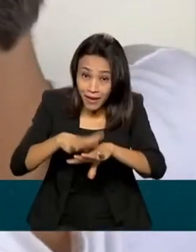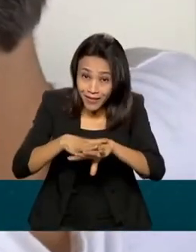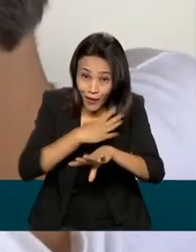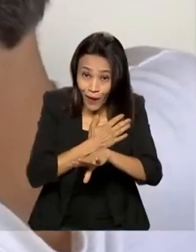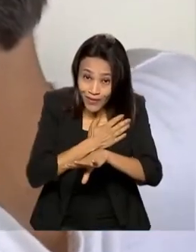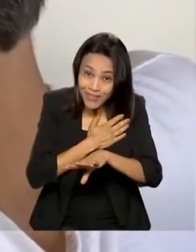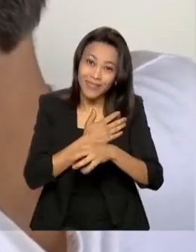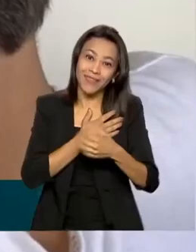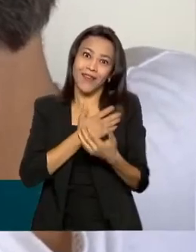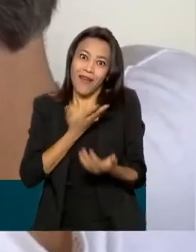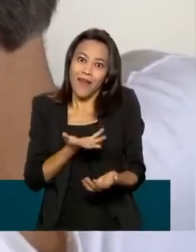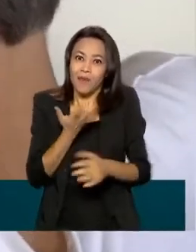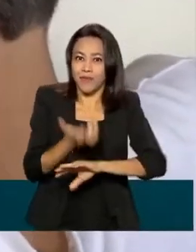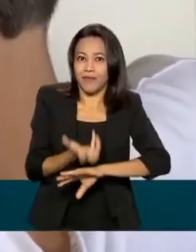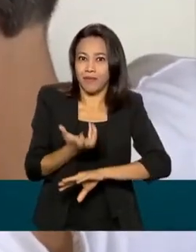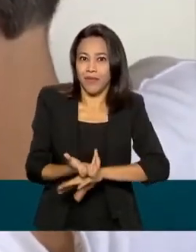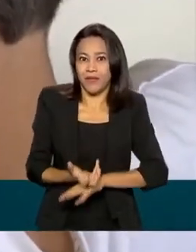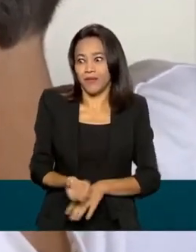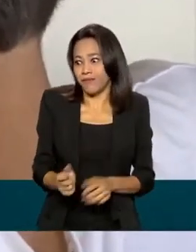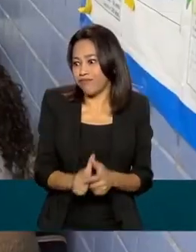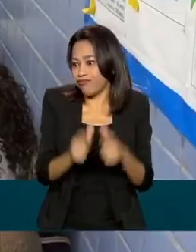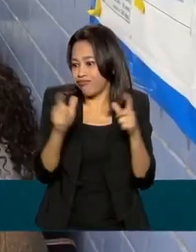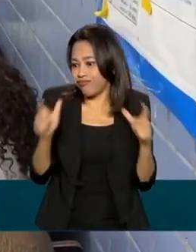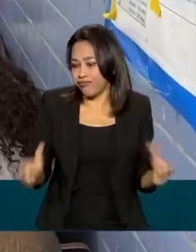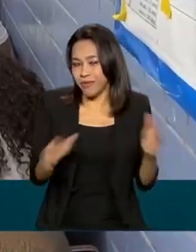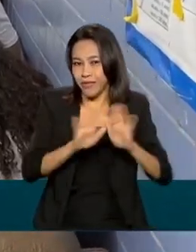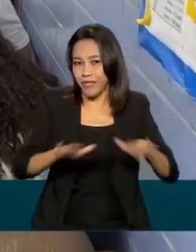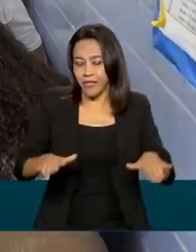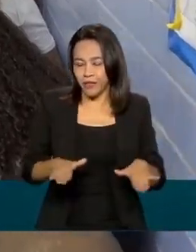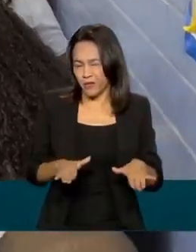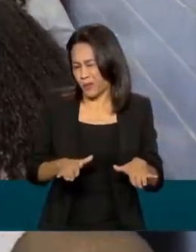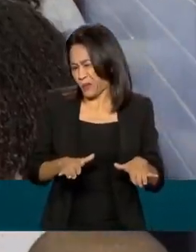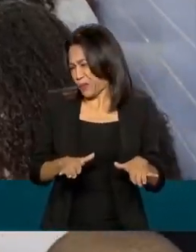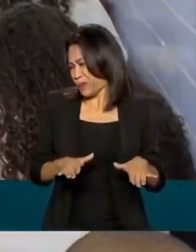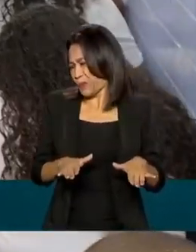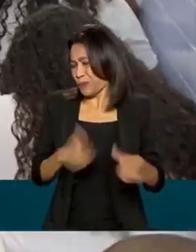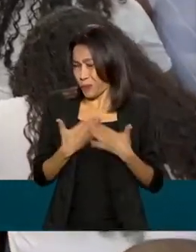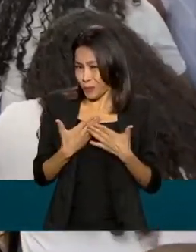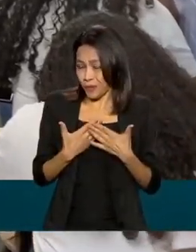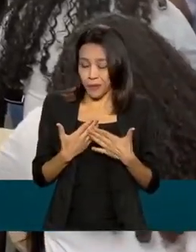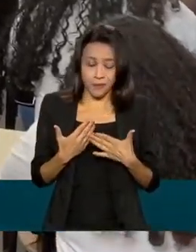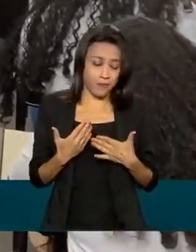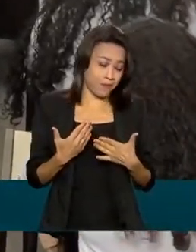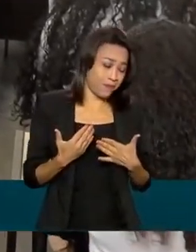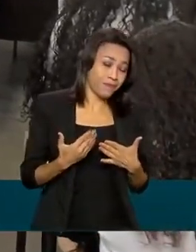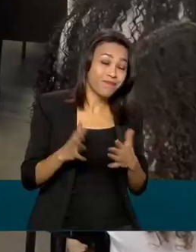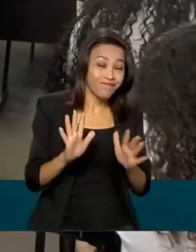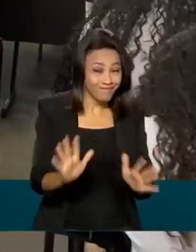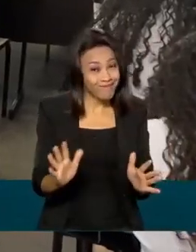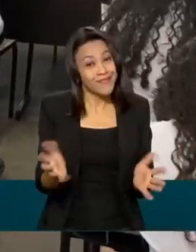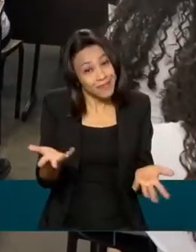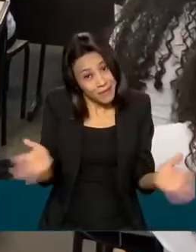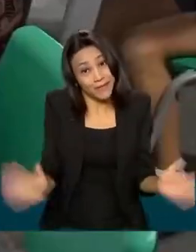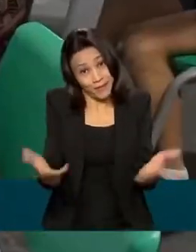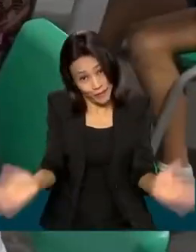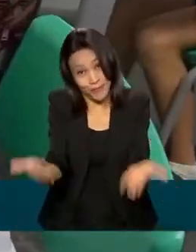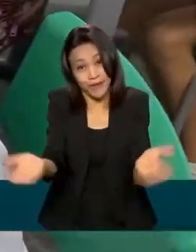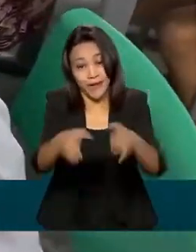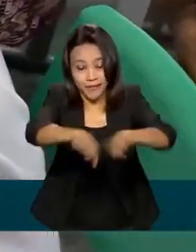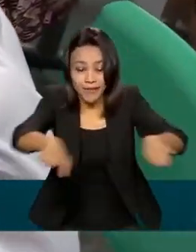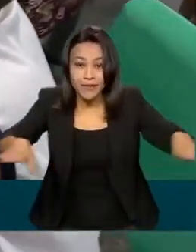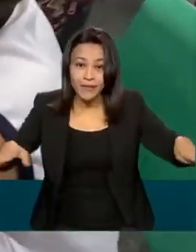uma disciplina a qual muitas crianças ainda viram o rosto na hora de estudar. Para incentivar a garotada,